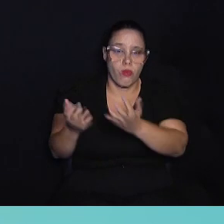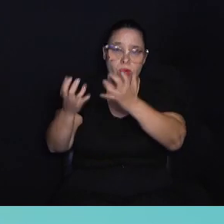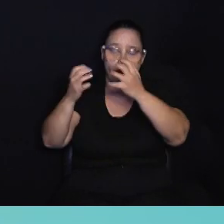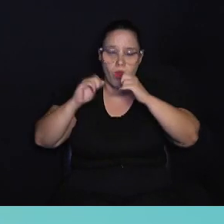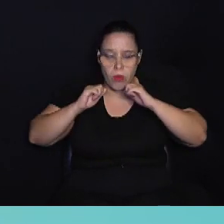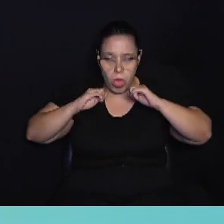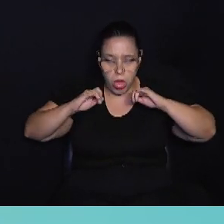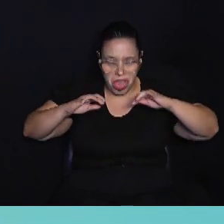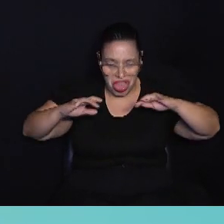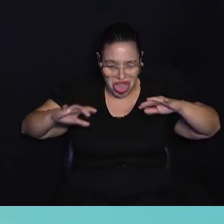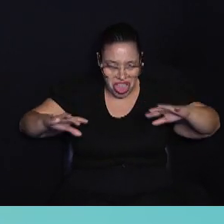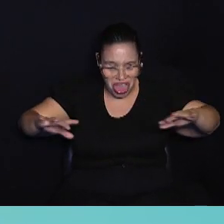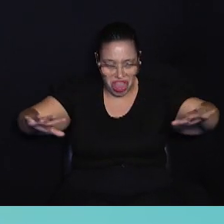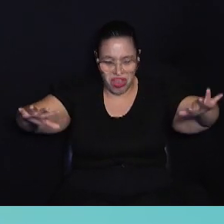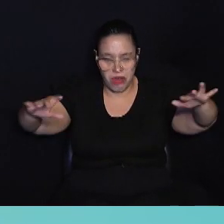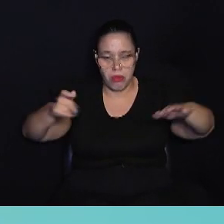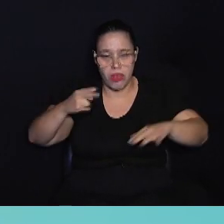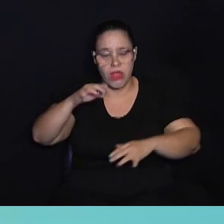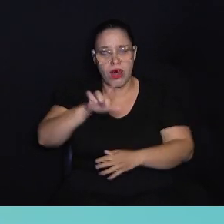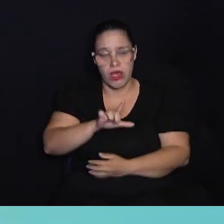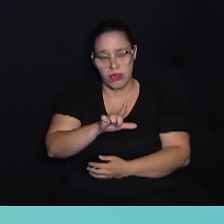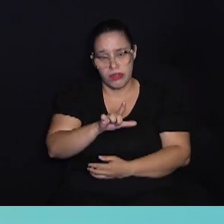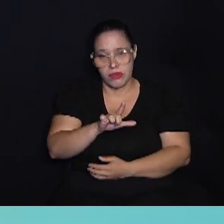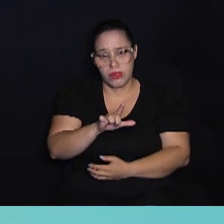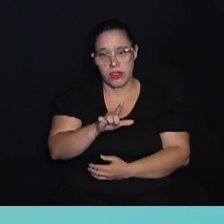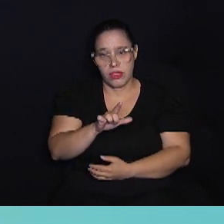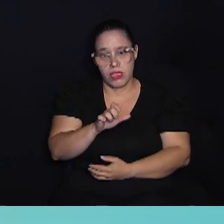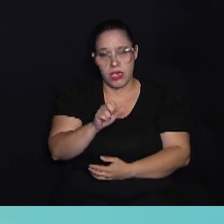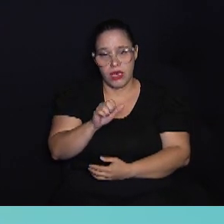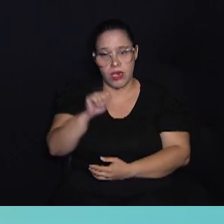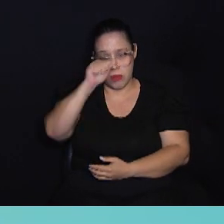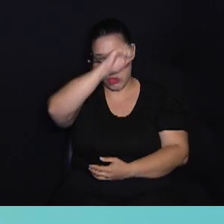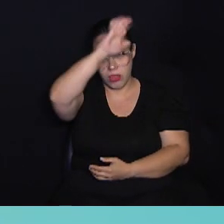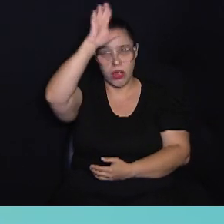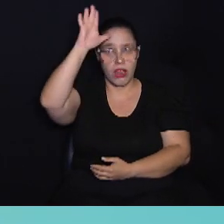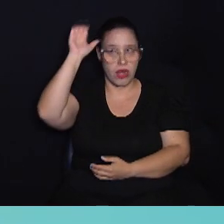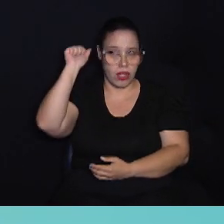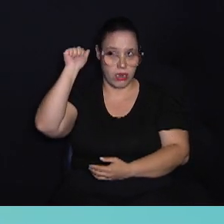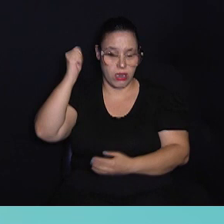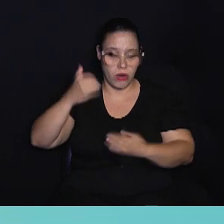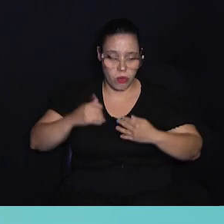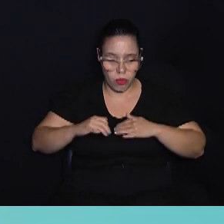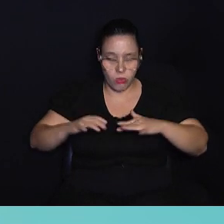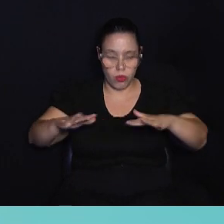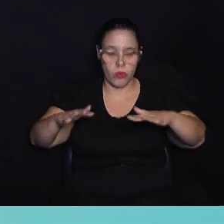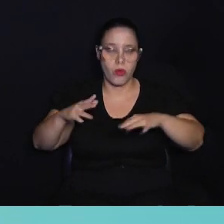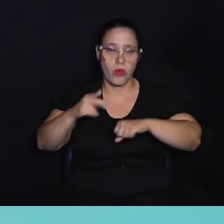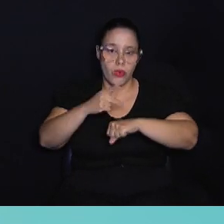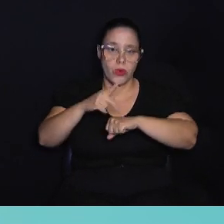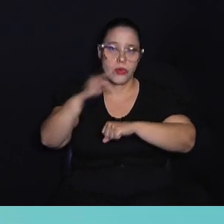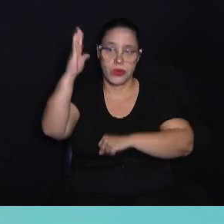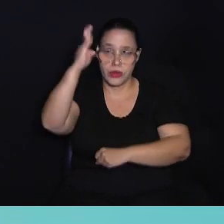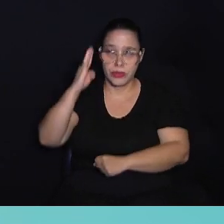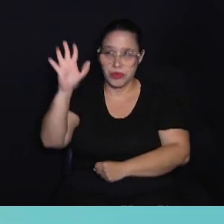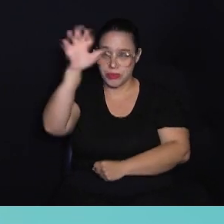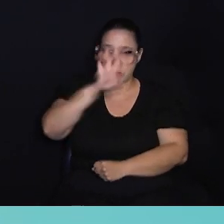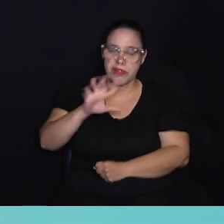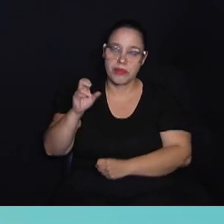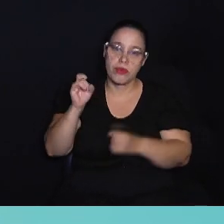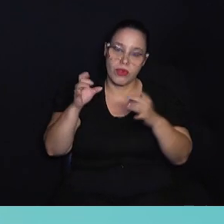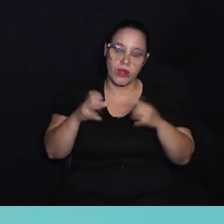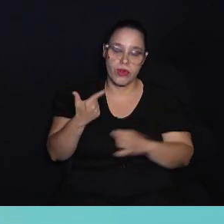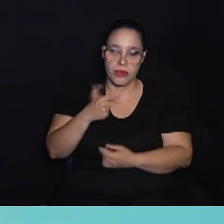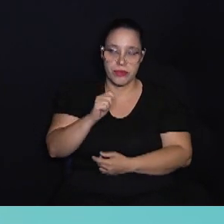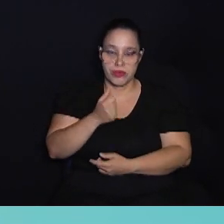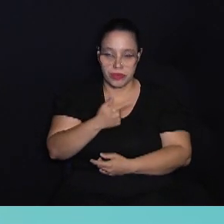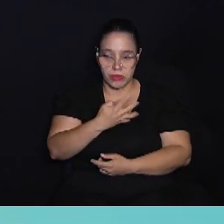fogo voltou e as fumaças e incêndios tomaram o Pantanal e também a Amazônia, chegando a se espalhar pelo país.